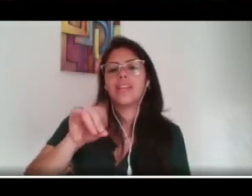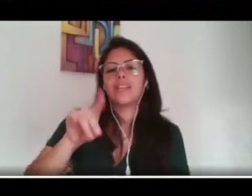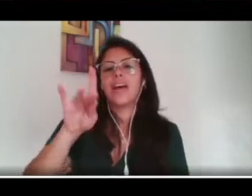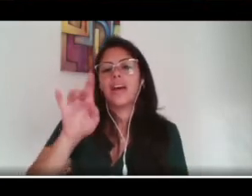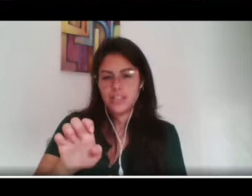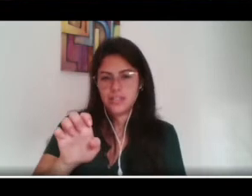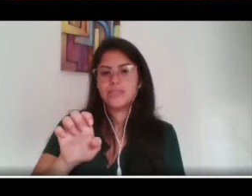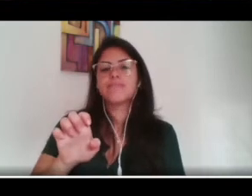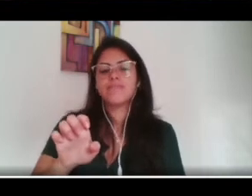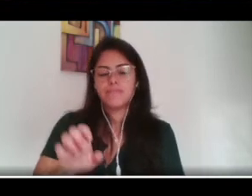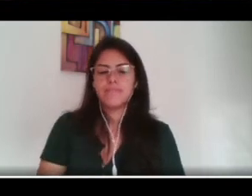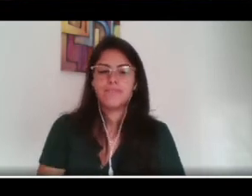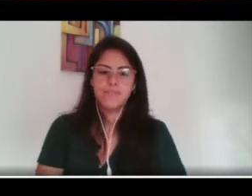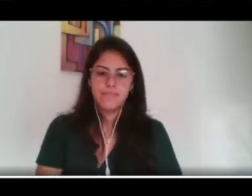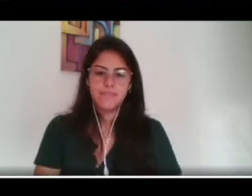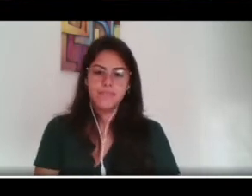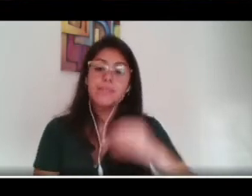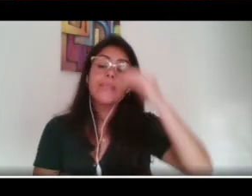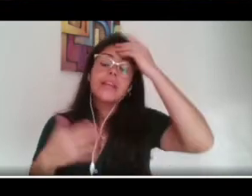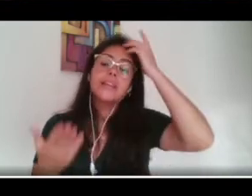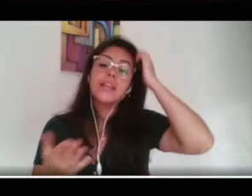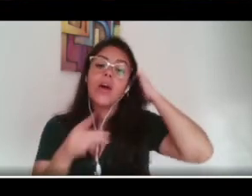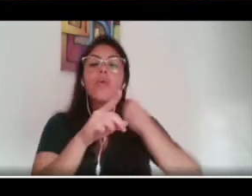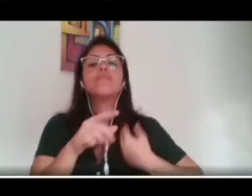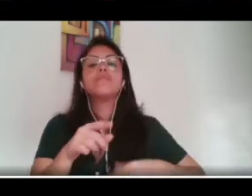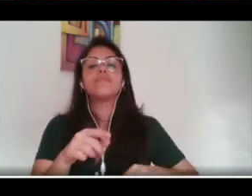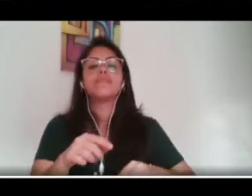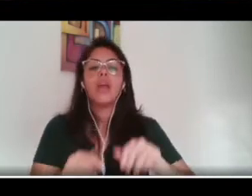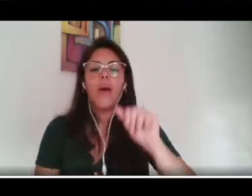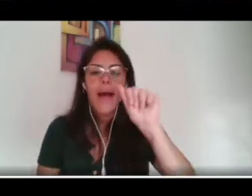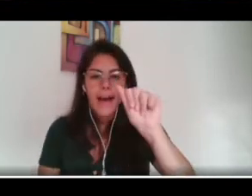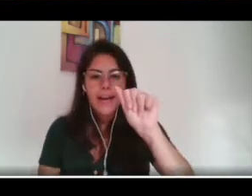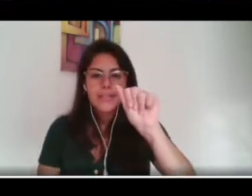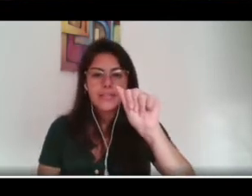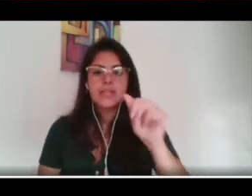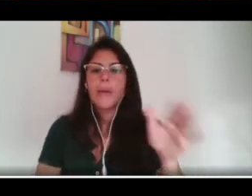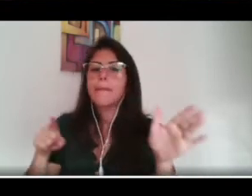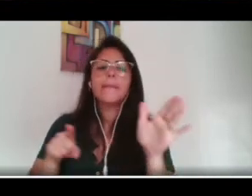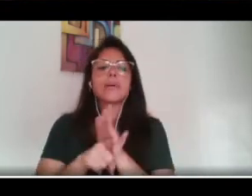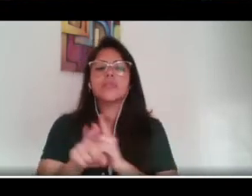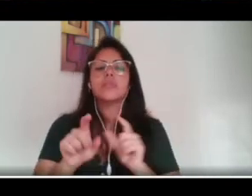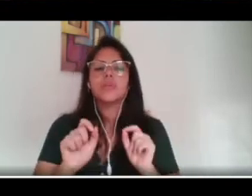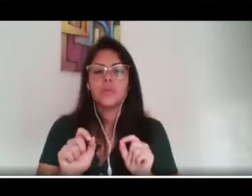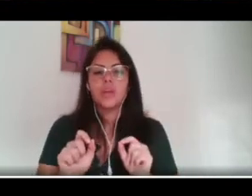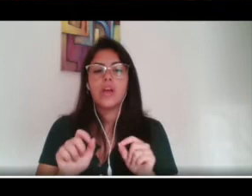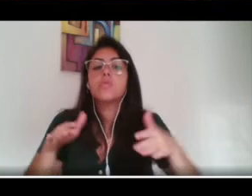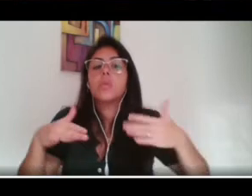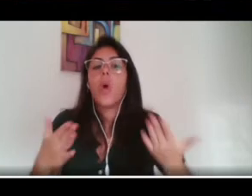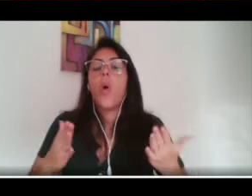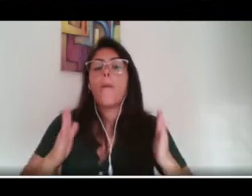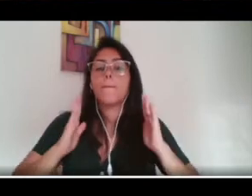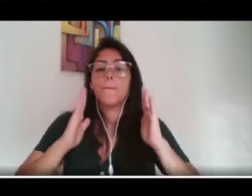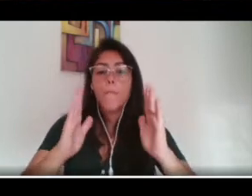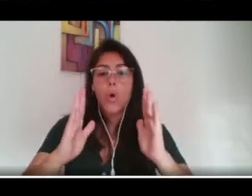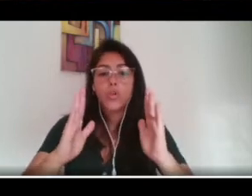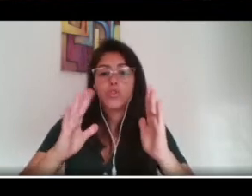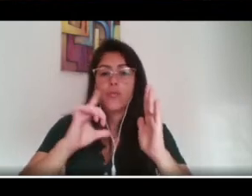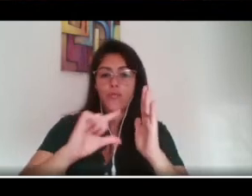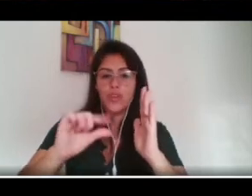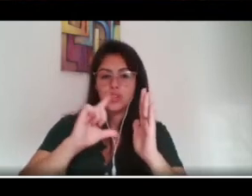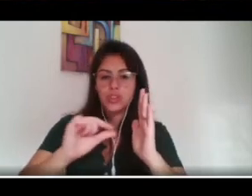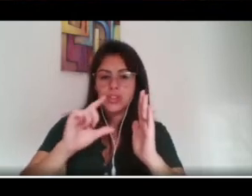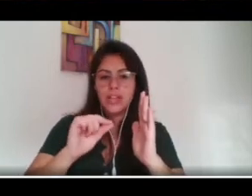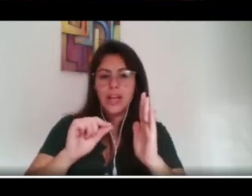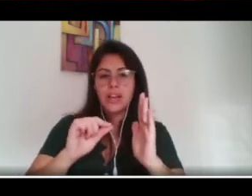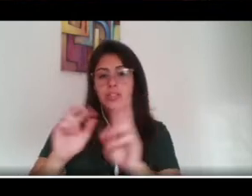letra A, ele pergunta qual o módulo da velocidade em função do tempo. Então, na letra A, ele